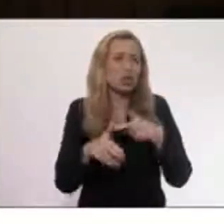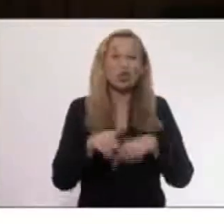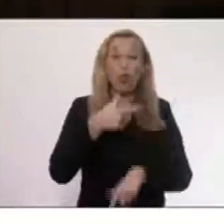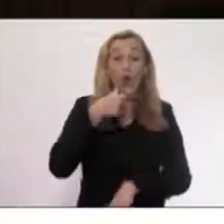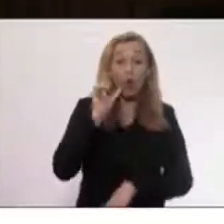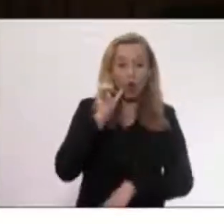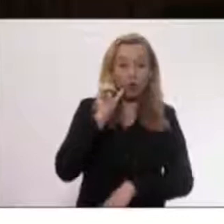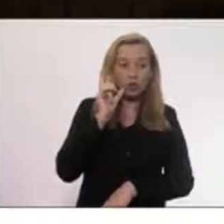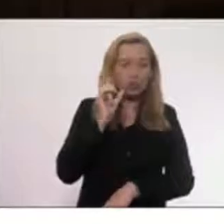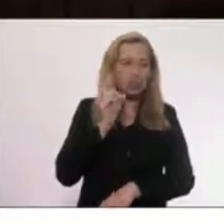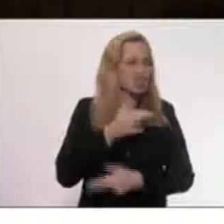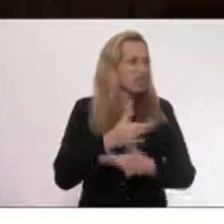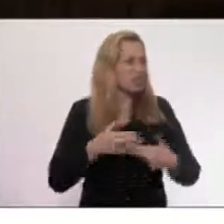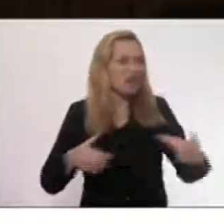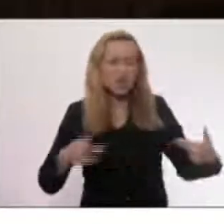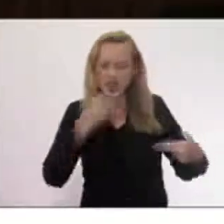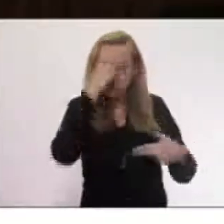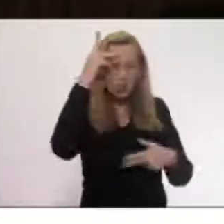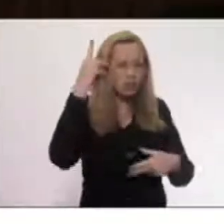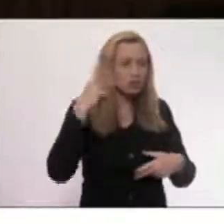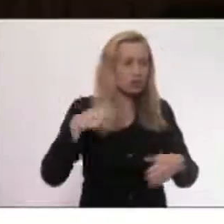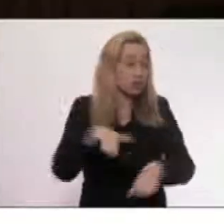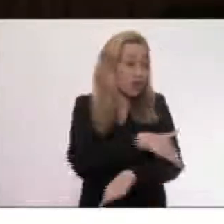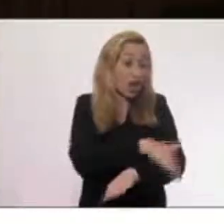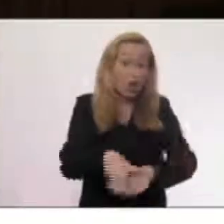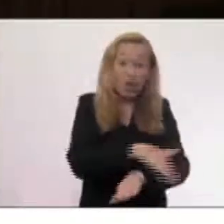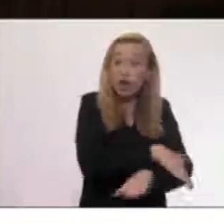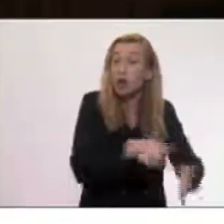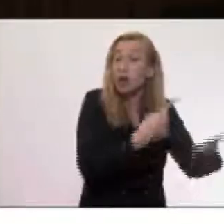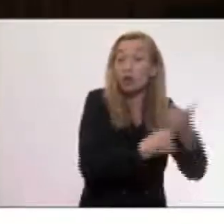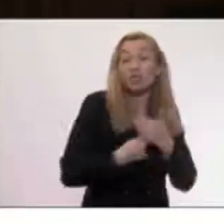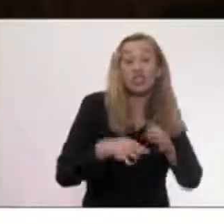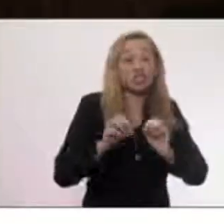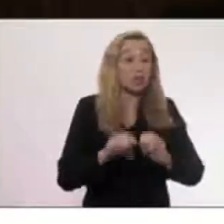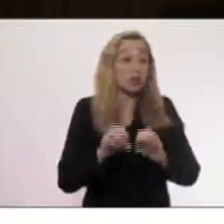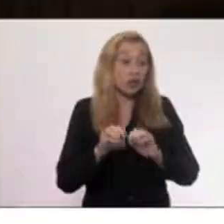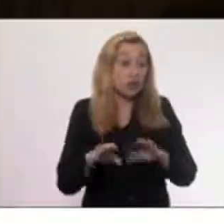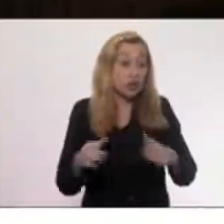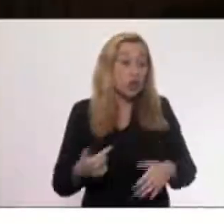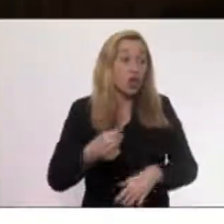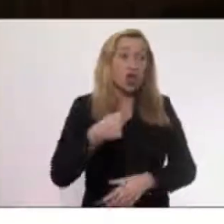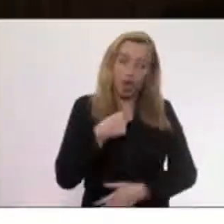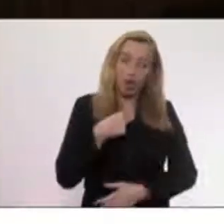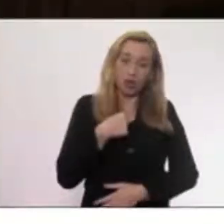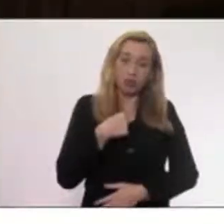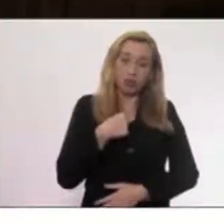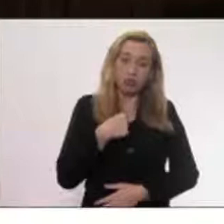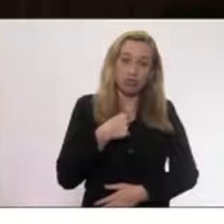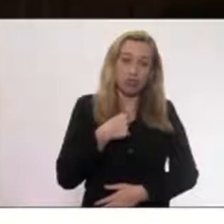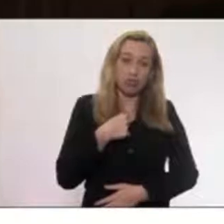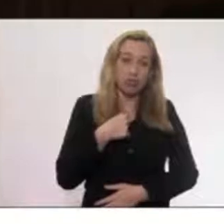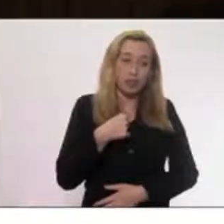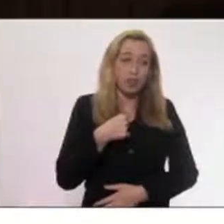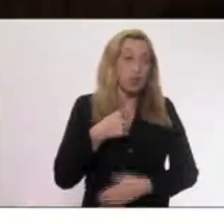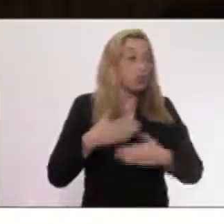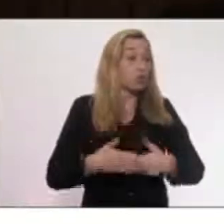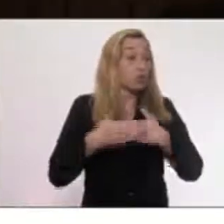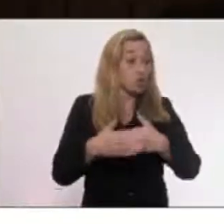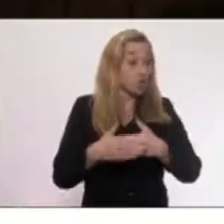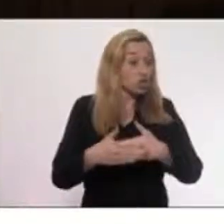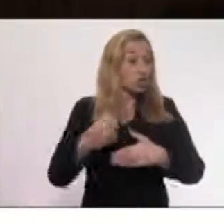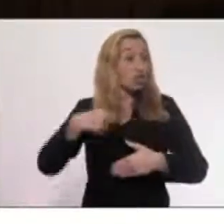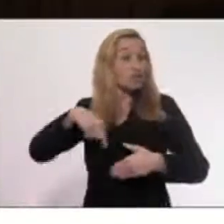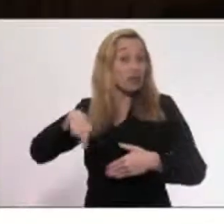Ontem, enquanto milhares de pessoas estavam nas ruas defendendo a nossa educação, eu inclusive, o ministro esteve